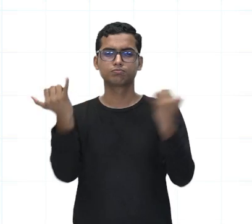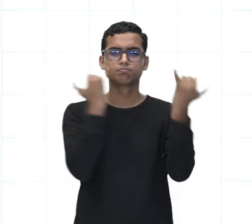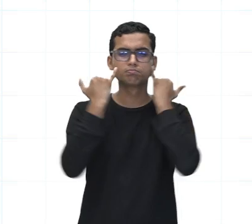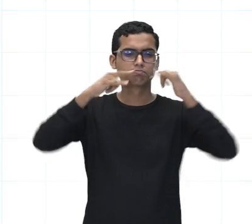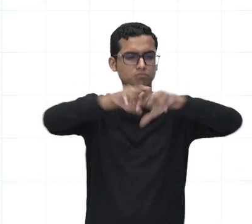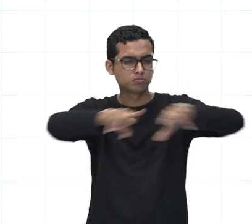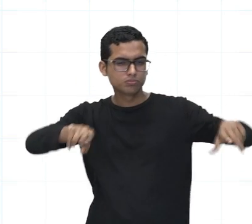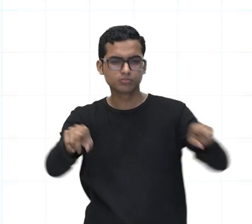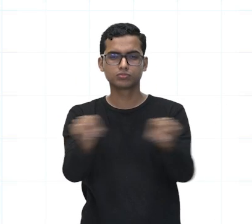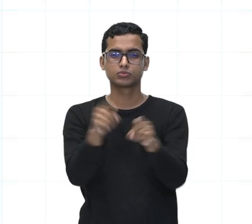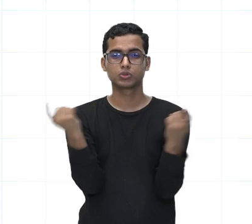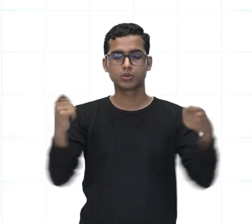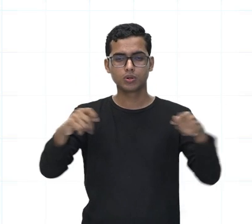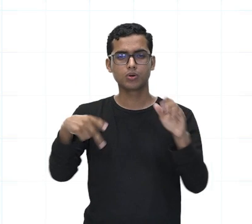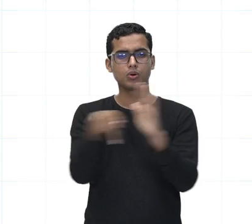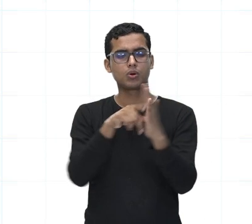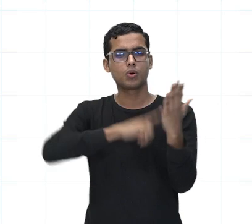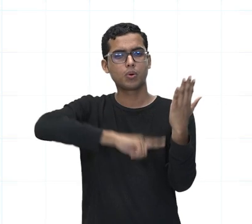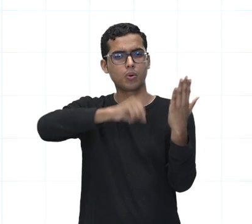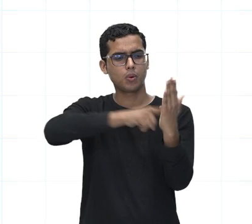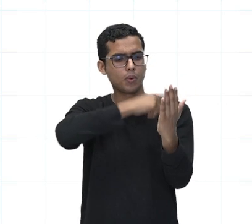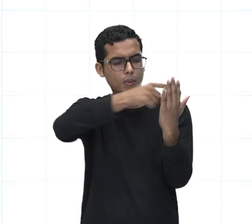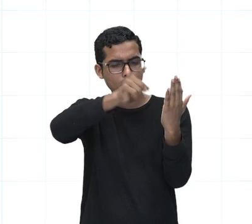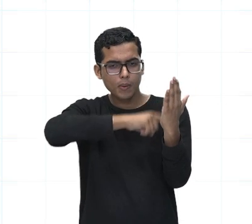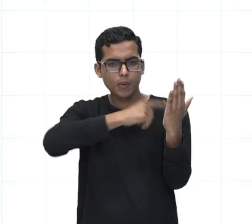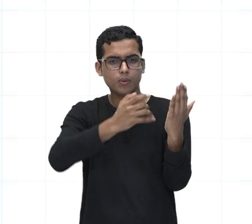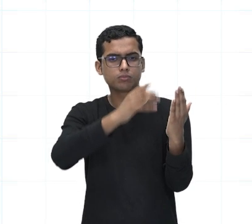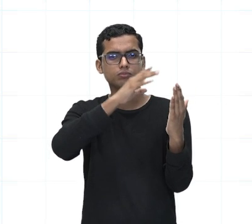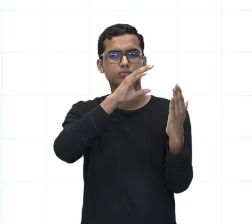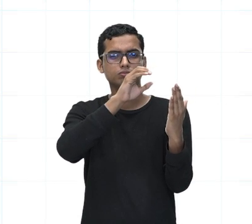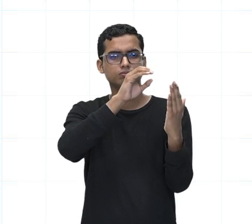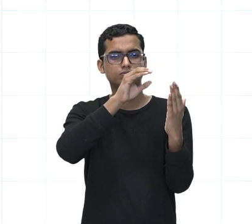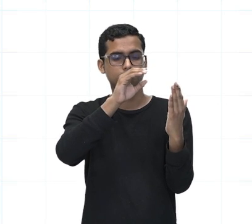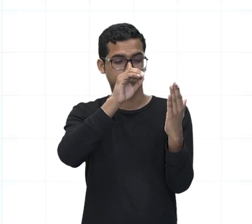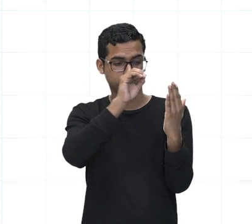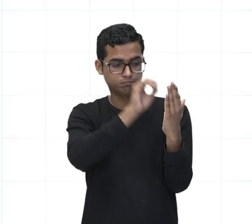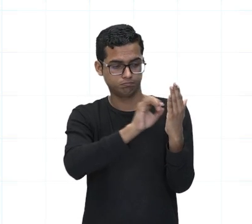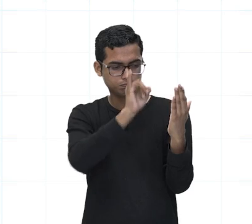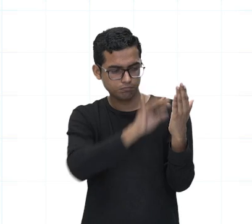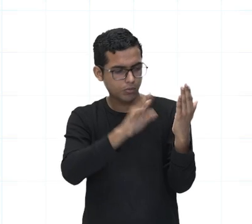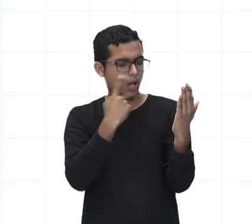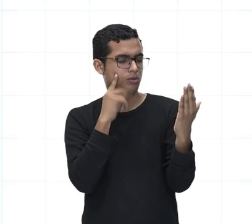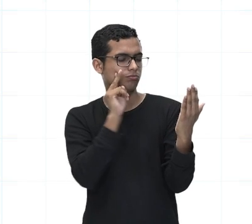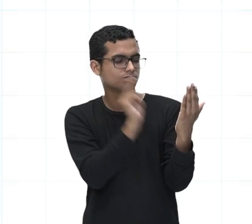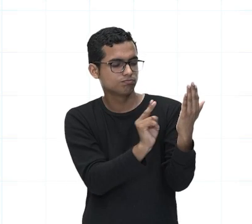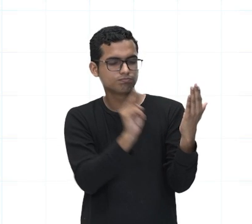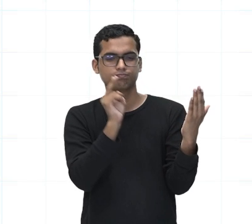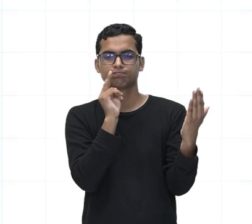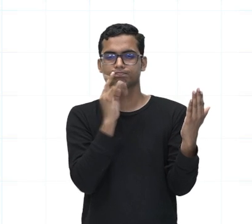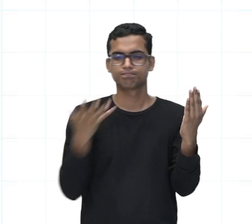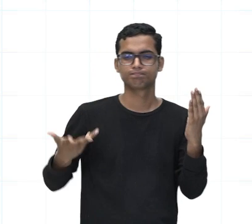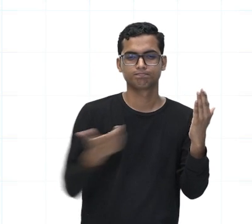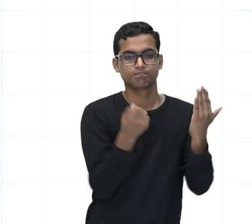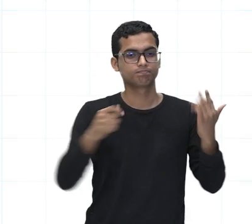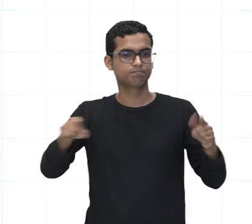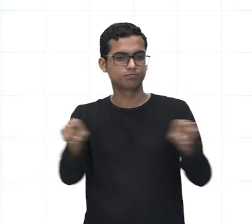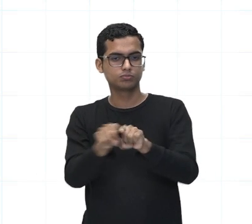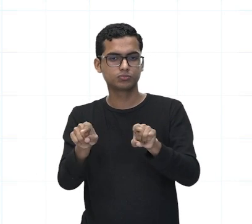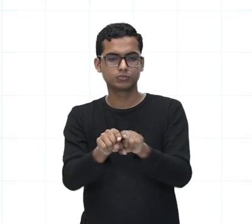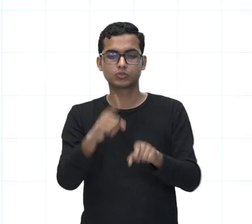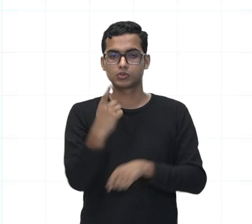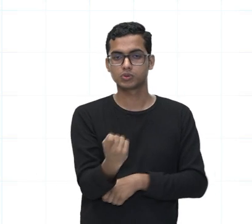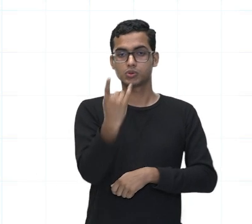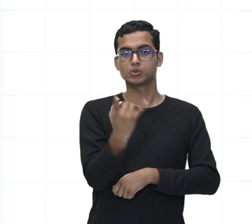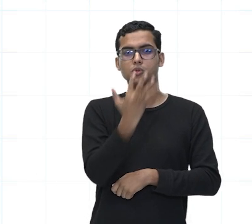de informação, o que permite uma impressionante experiência visual. Uma única cor em